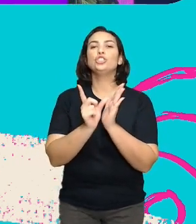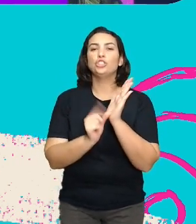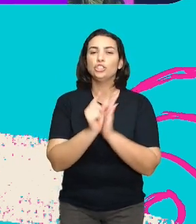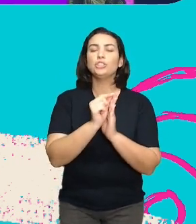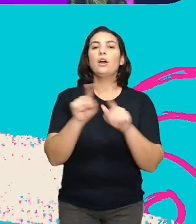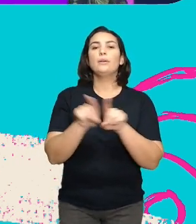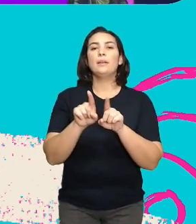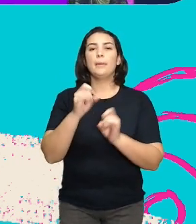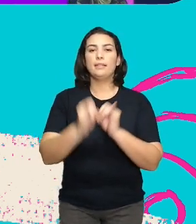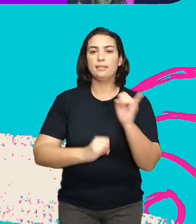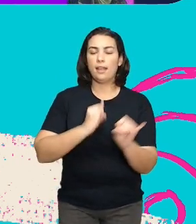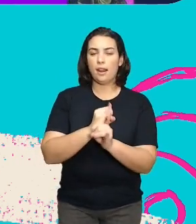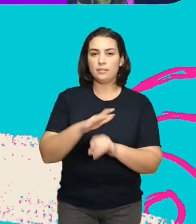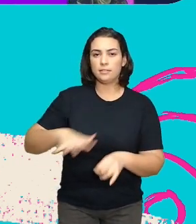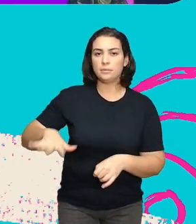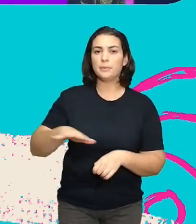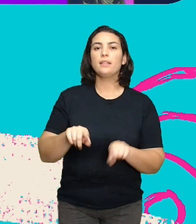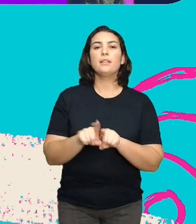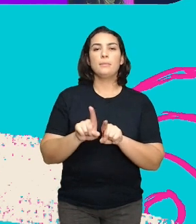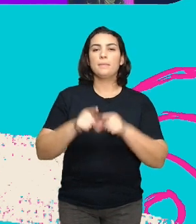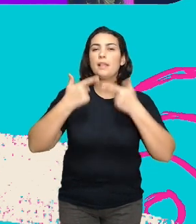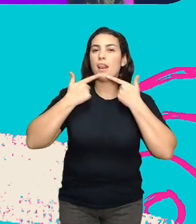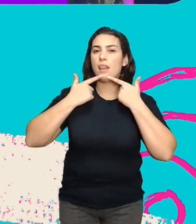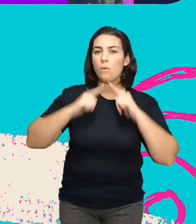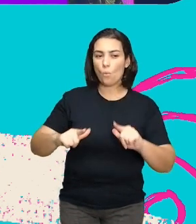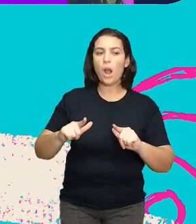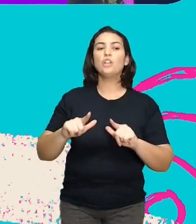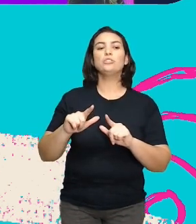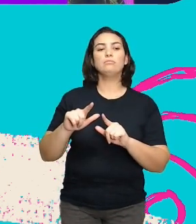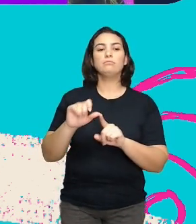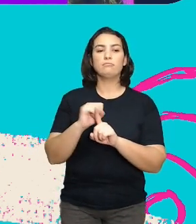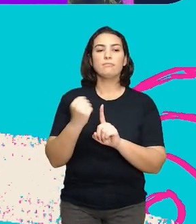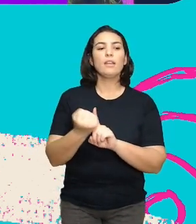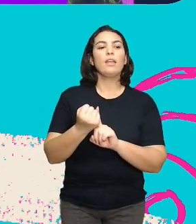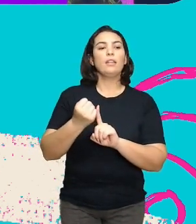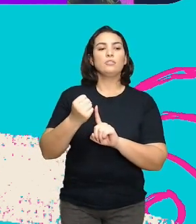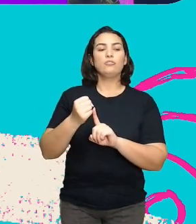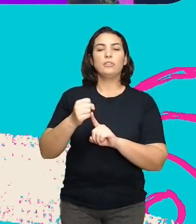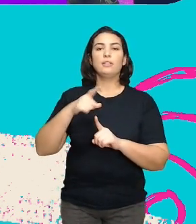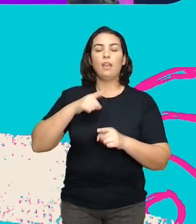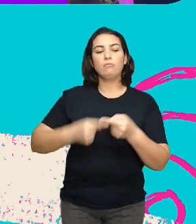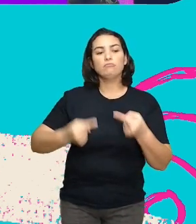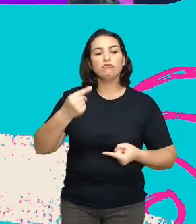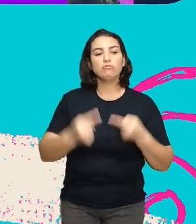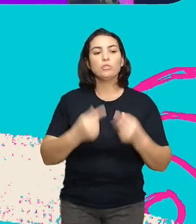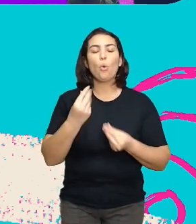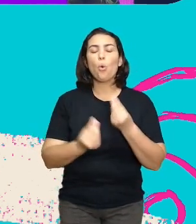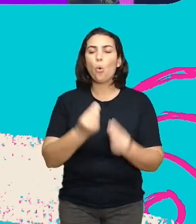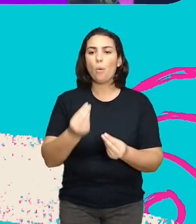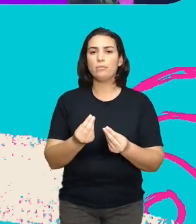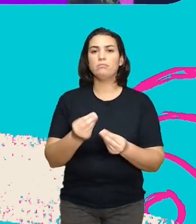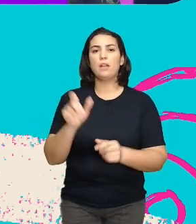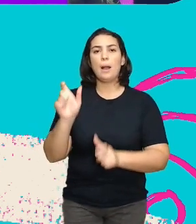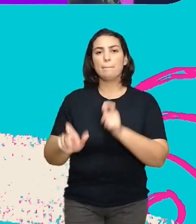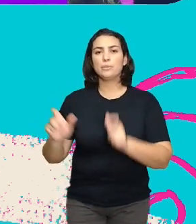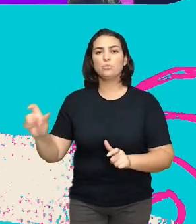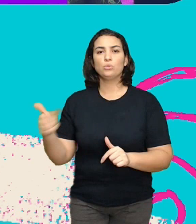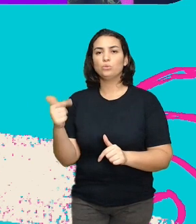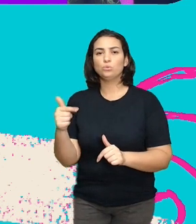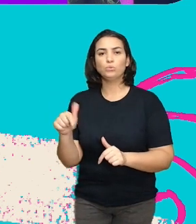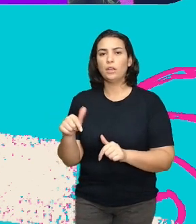linguagens tecnológicas para sociedades em rede, que discute diretamente o quanto uma pessoa que não domina uma